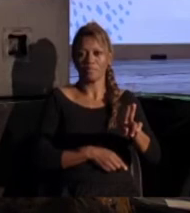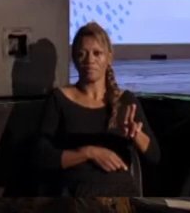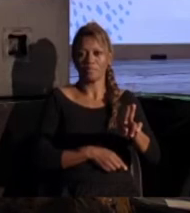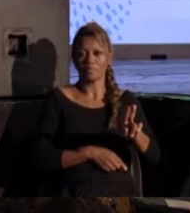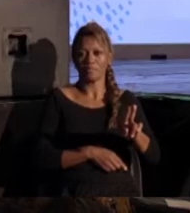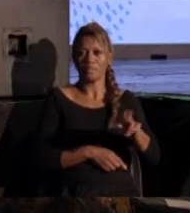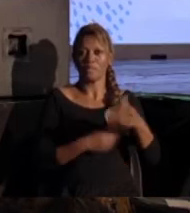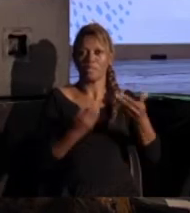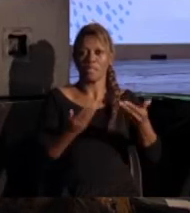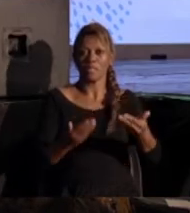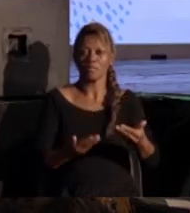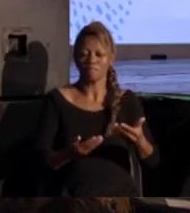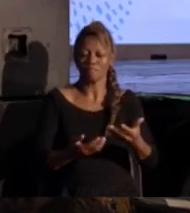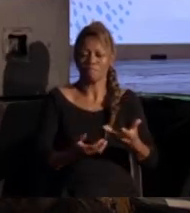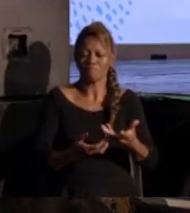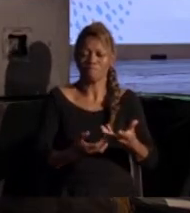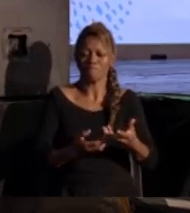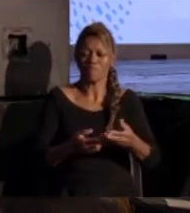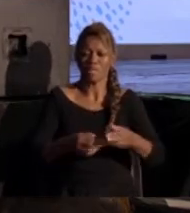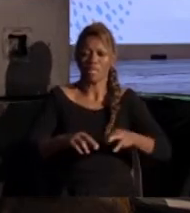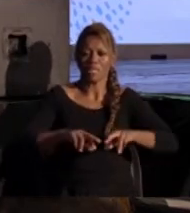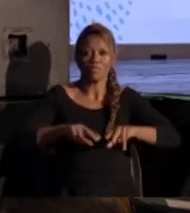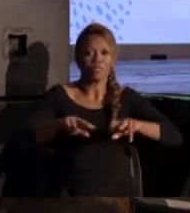Então, essas formas de violência,